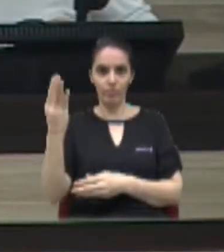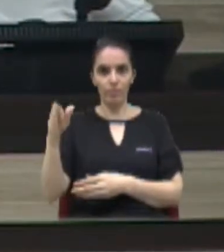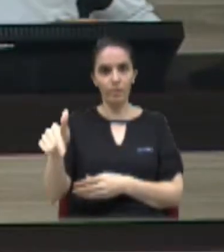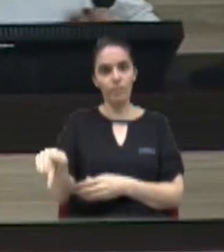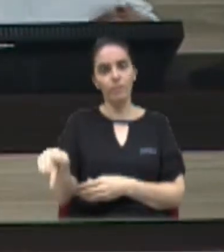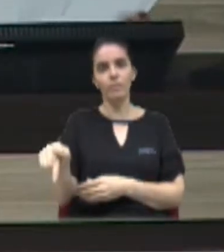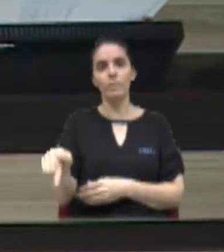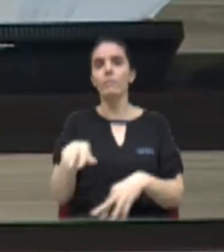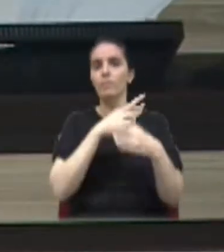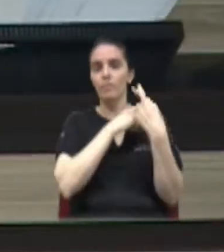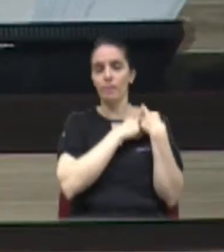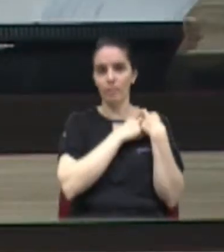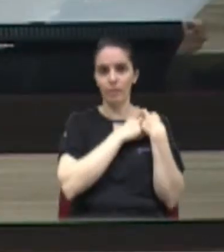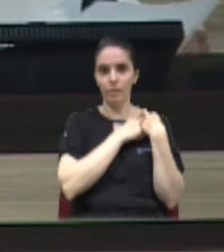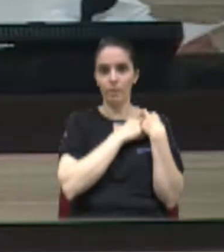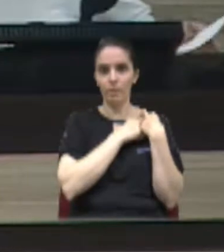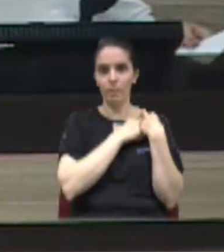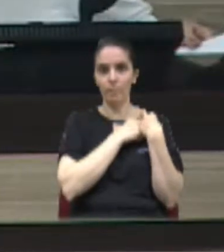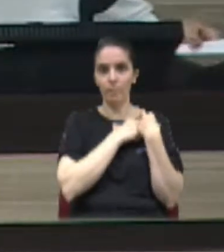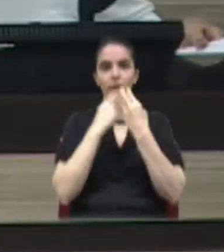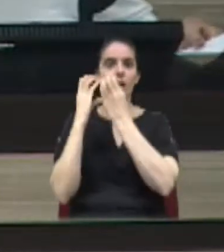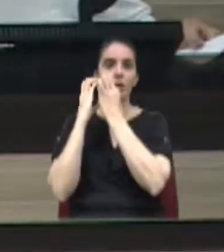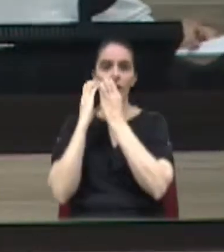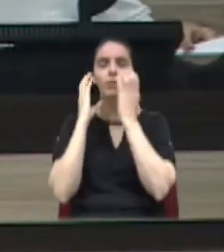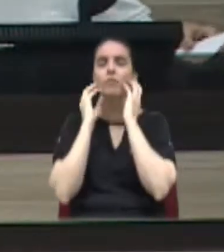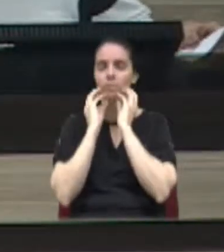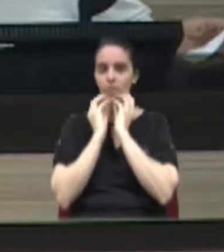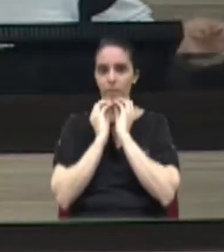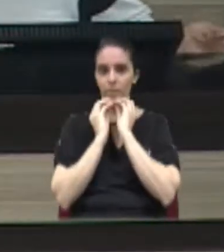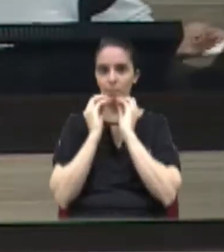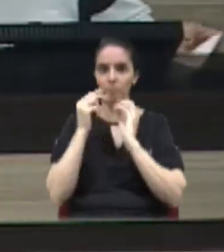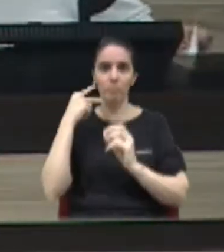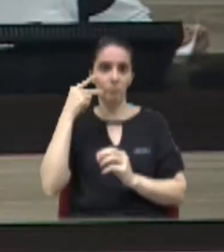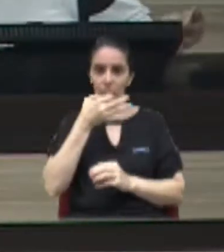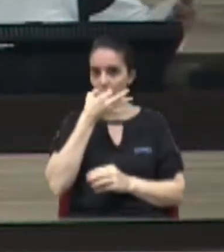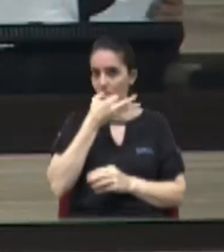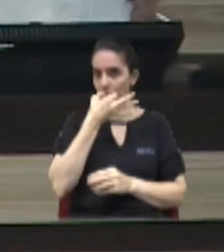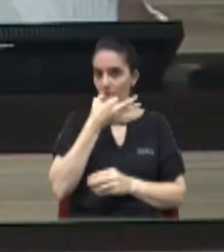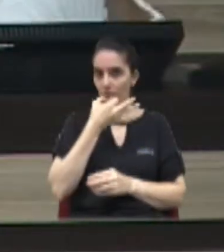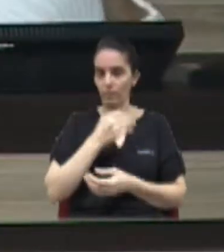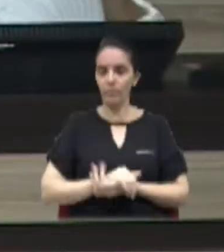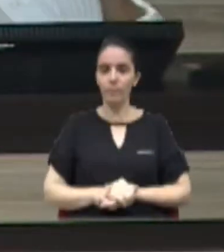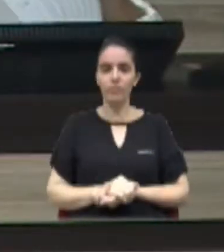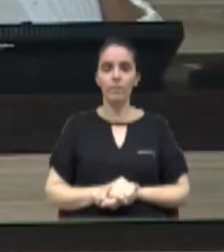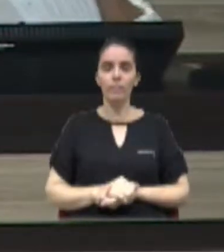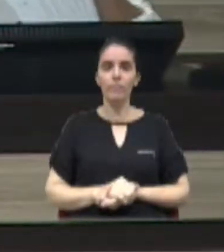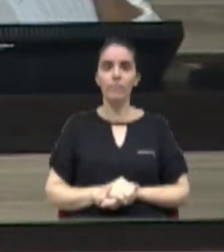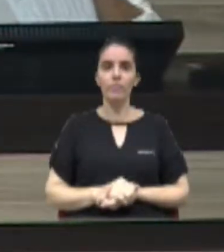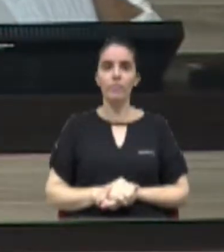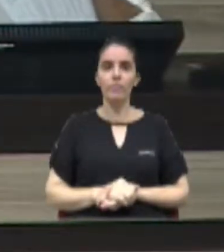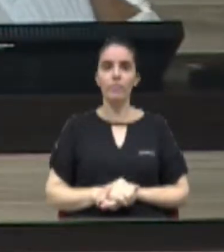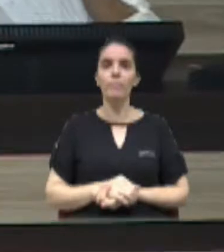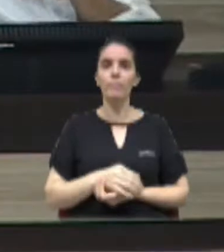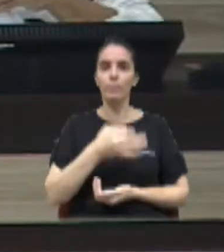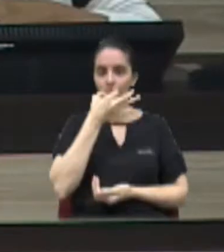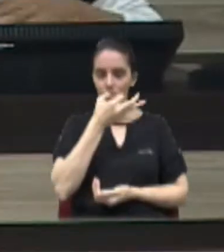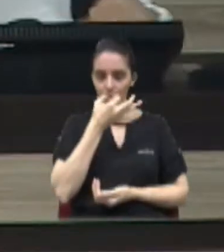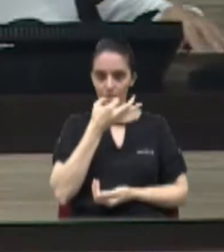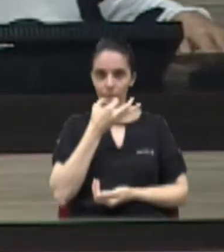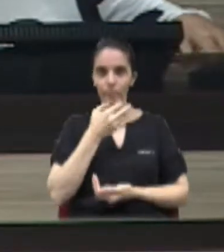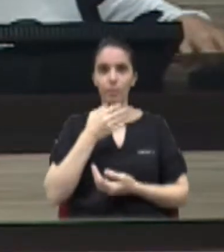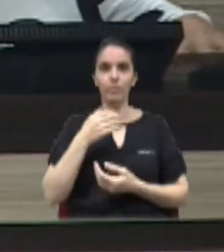6.860/2017, de autoria do vereador Claudemir Vieira. Algum vereador deseja discutir? Gostaria, presidente. Com a palavra, vereador